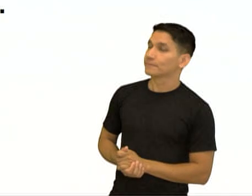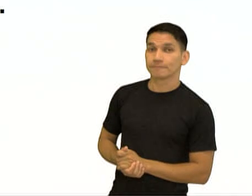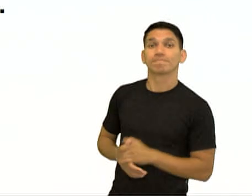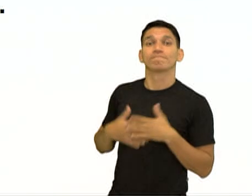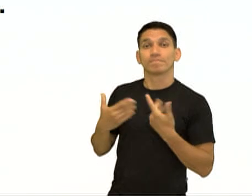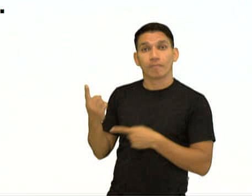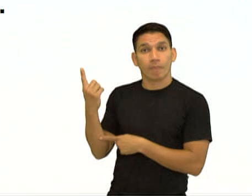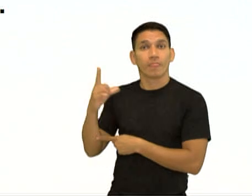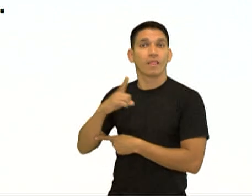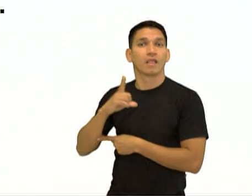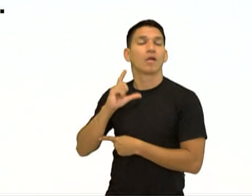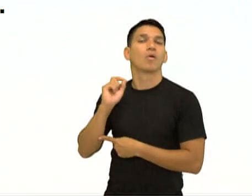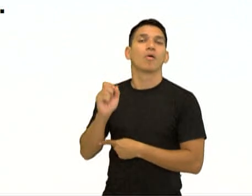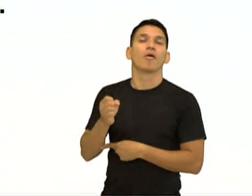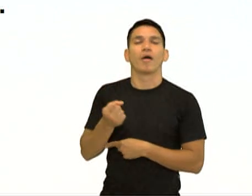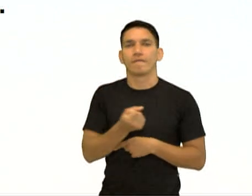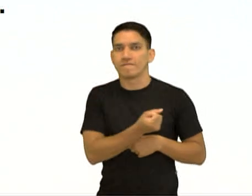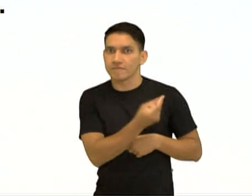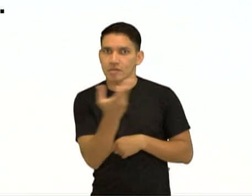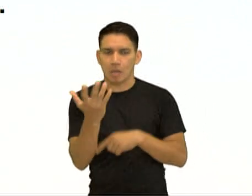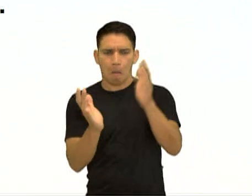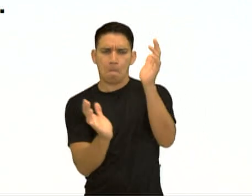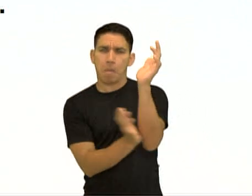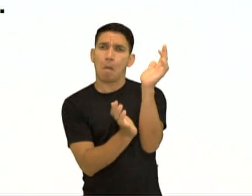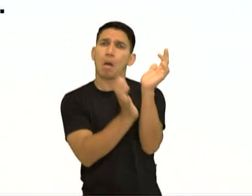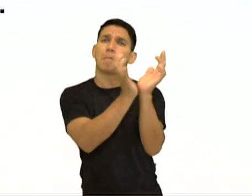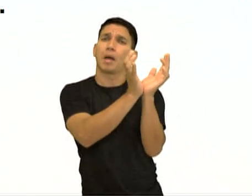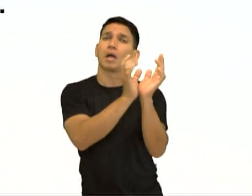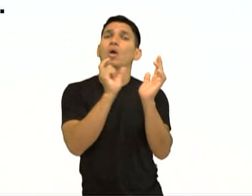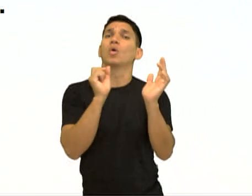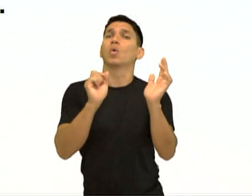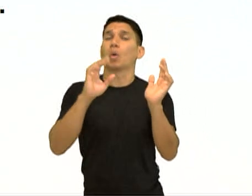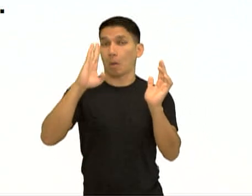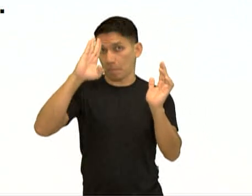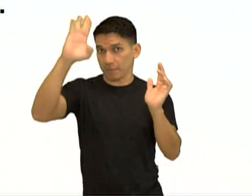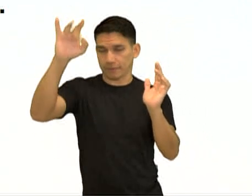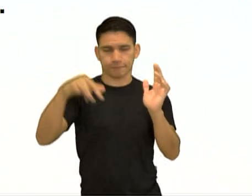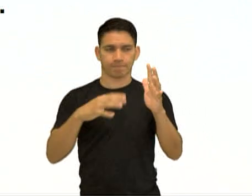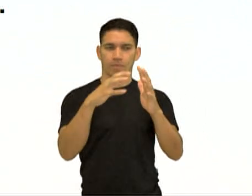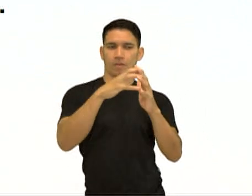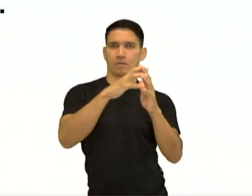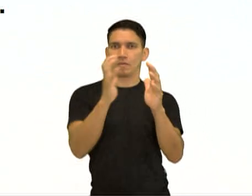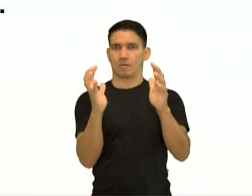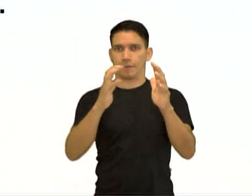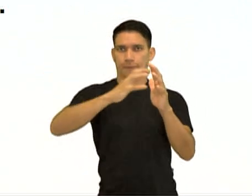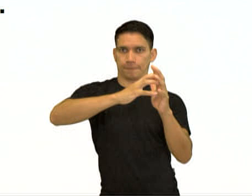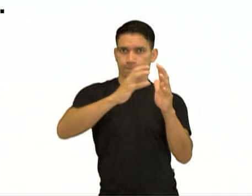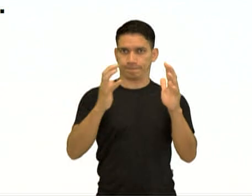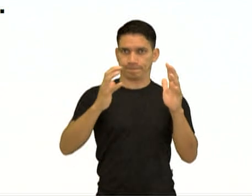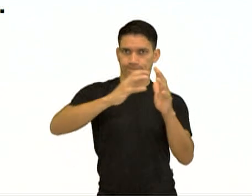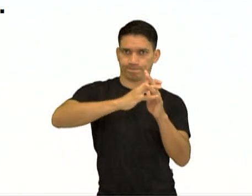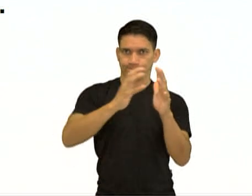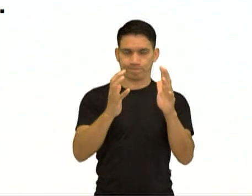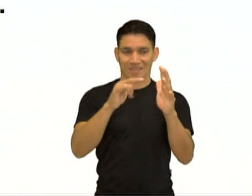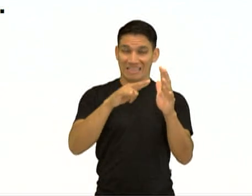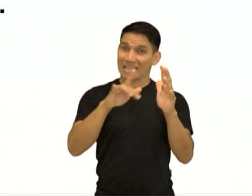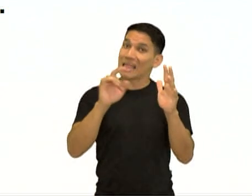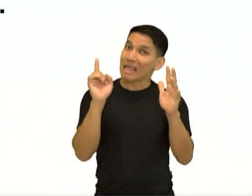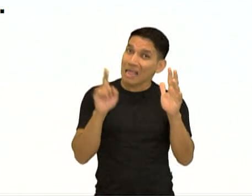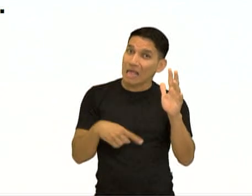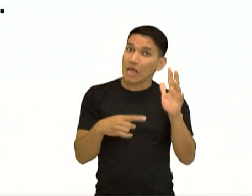Nós temos várias subcamadas, das quais nós podemos destacar a crosta terrestre, que é a